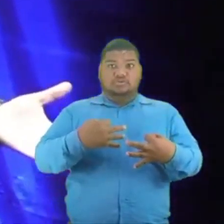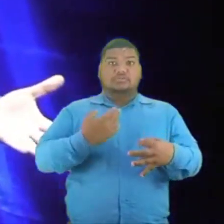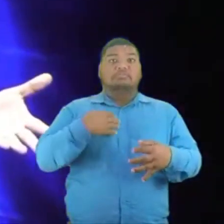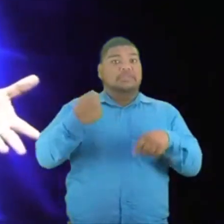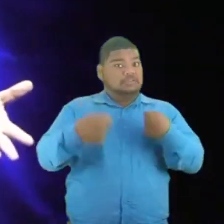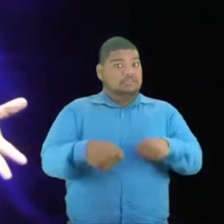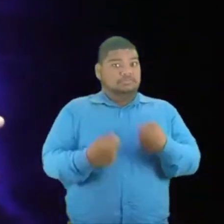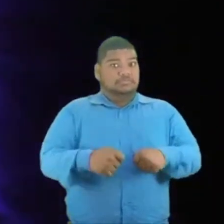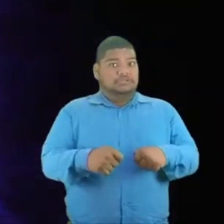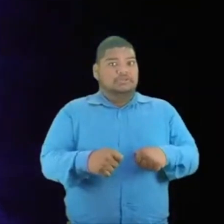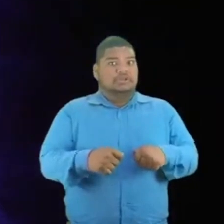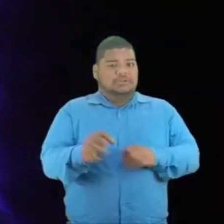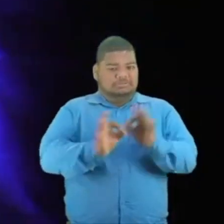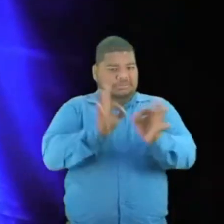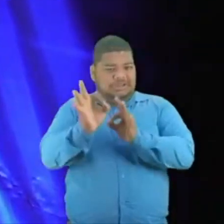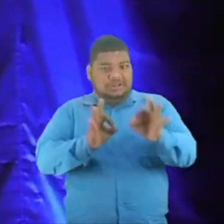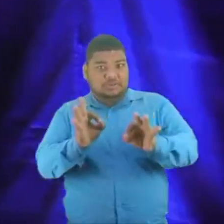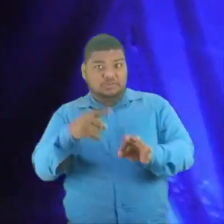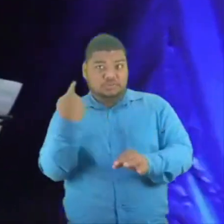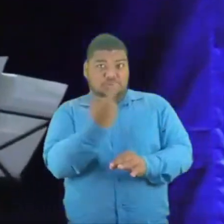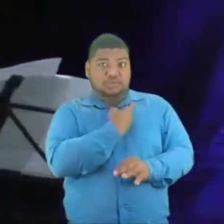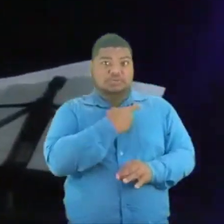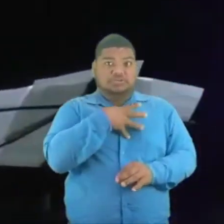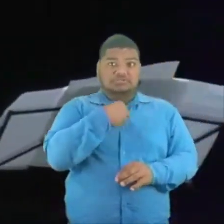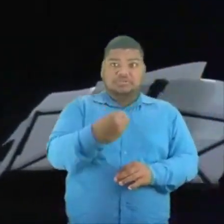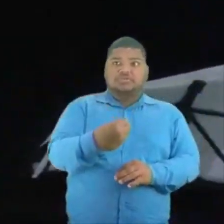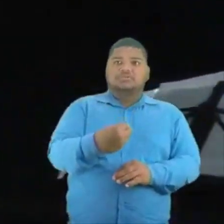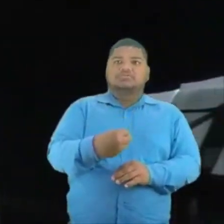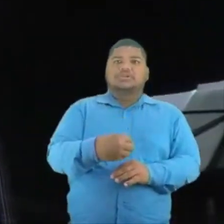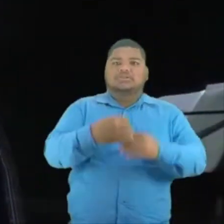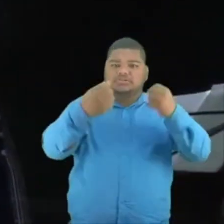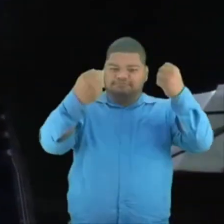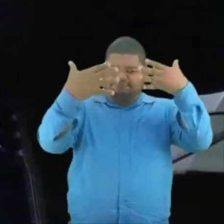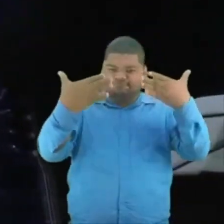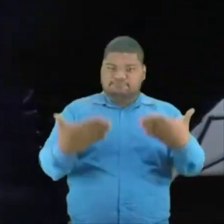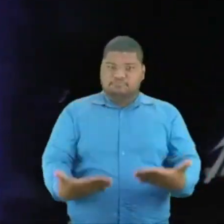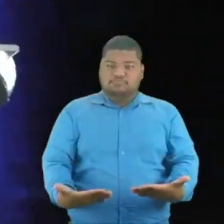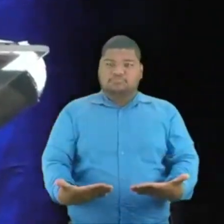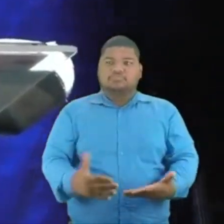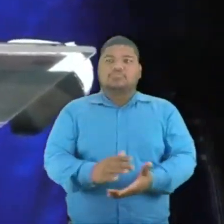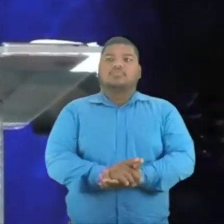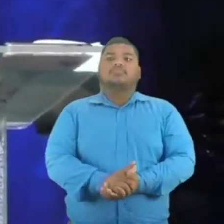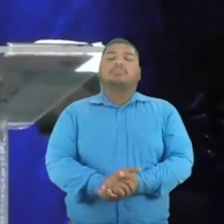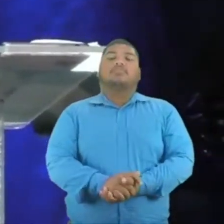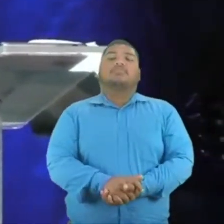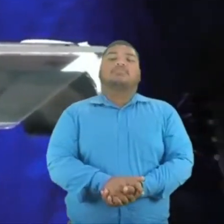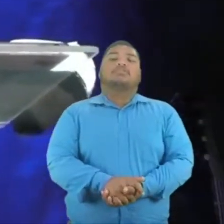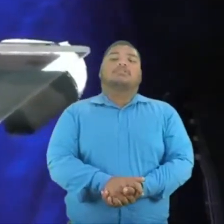isso, né? Precisamos preparar os nossos para isso.